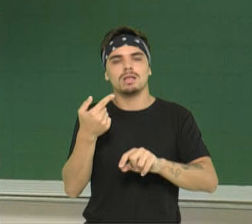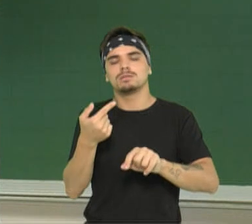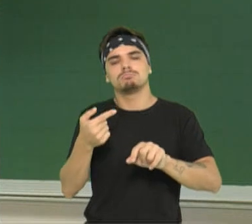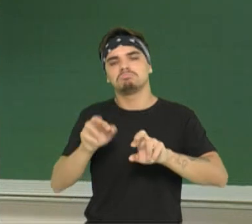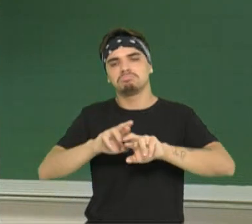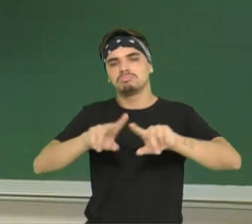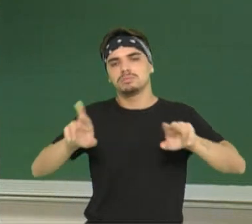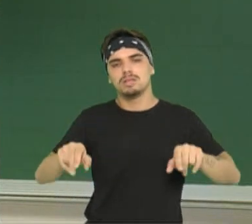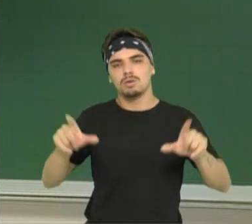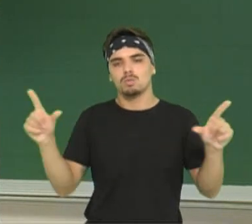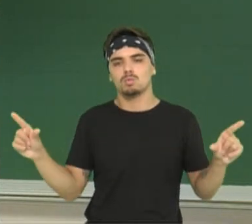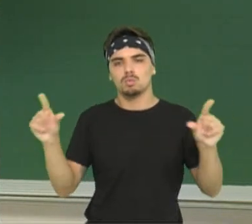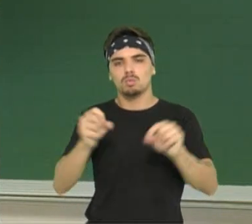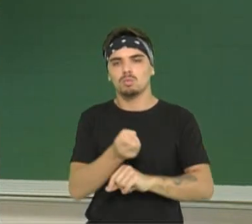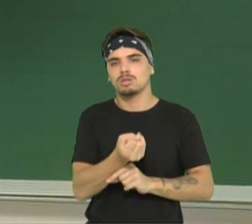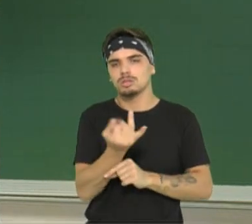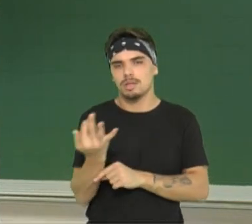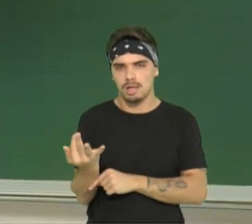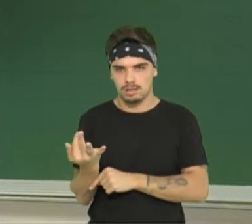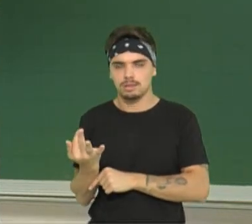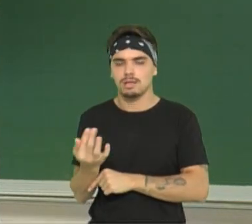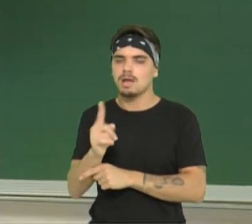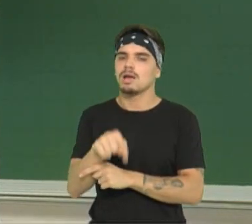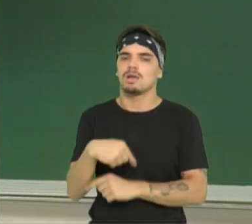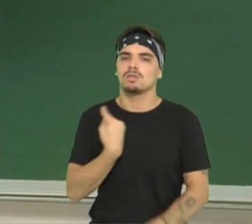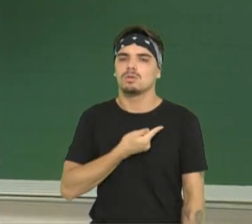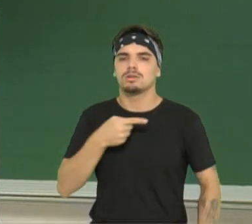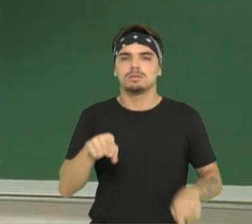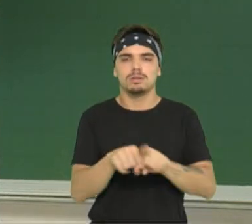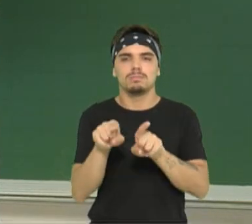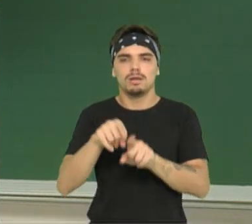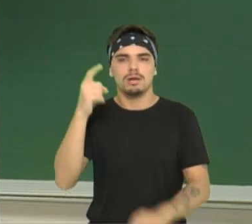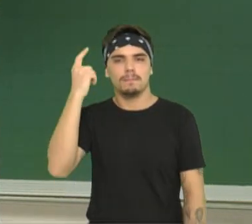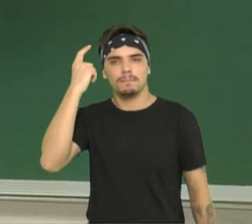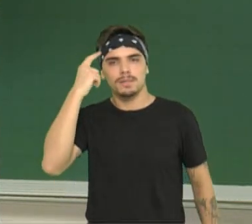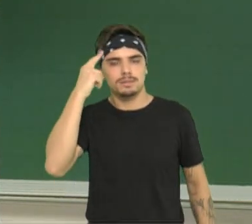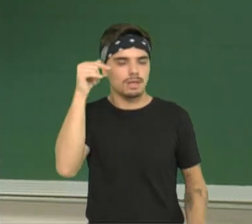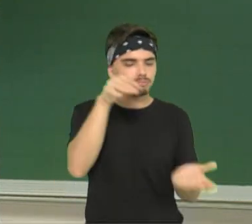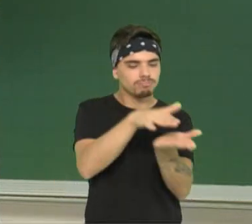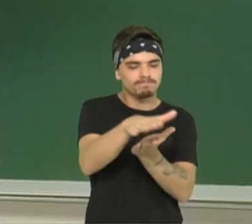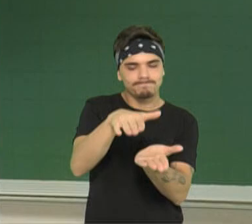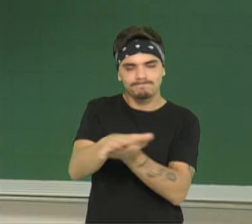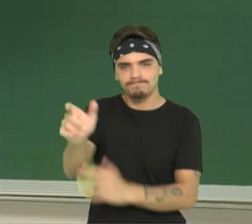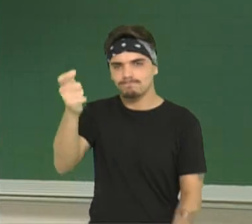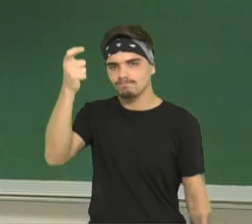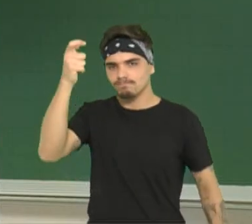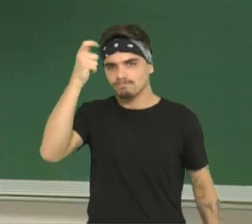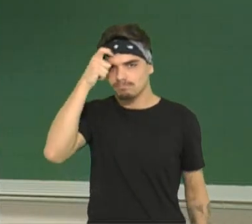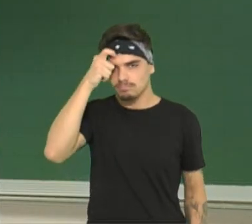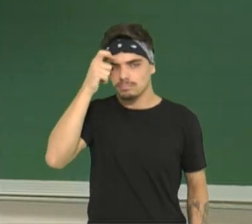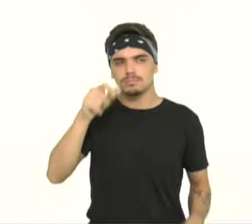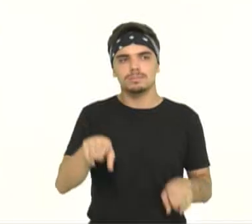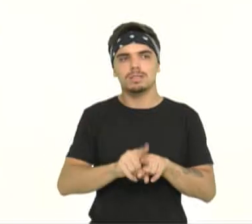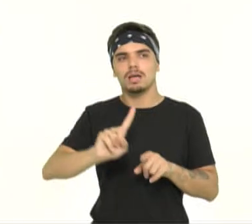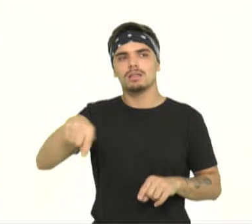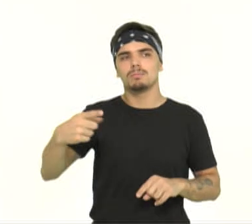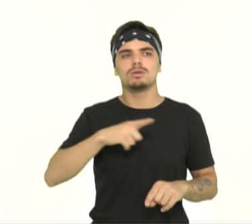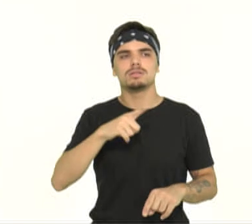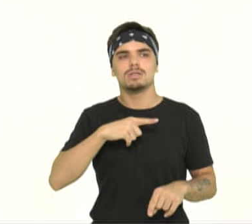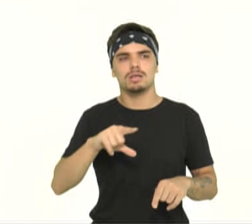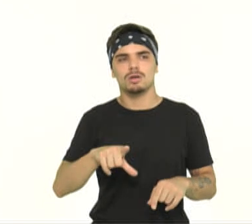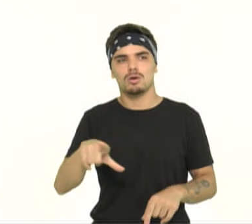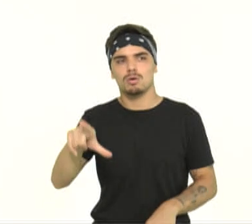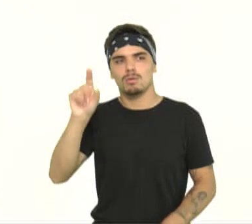menor quantidade, é nós também pensarmos um consumo consciente. Depois nós temos opção